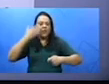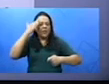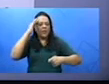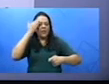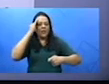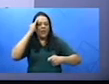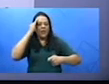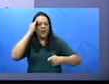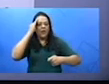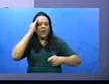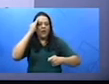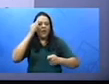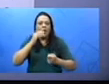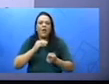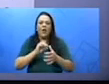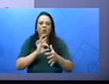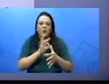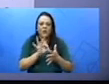que a narração